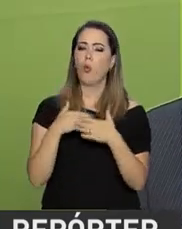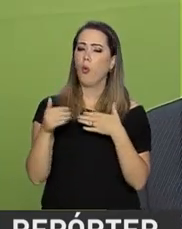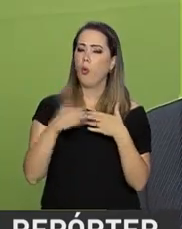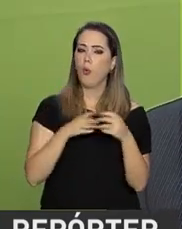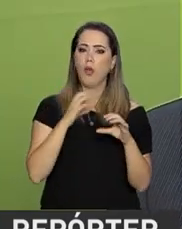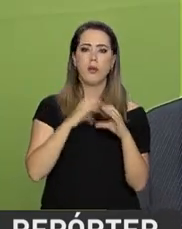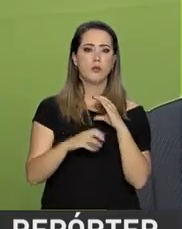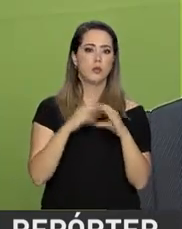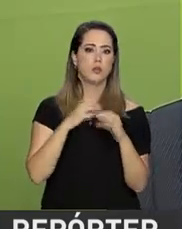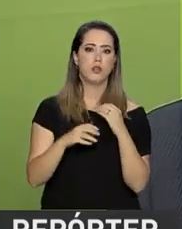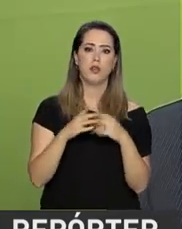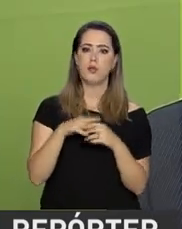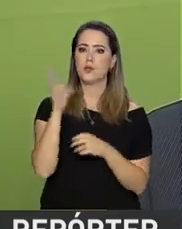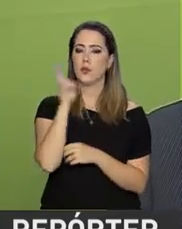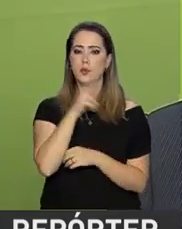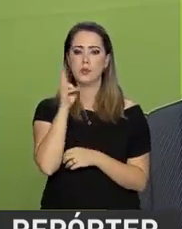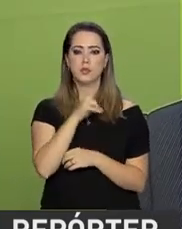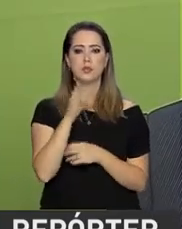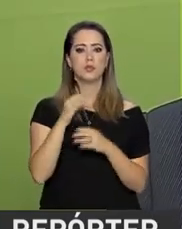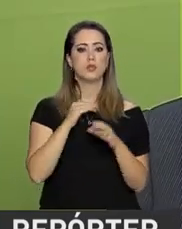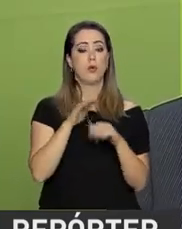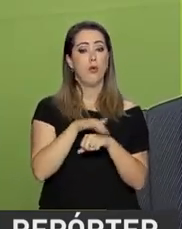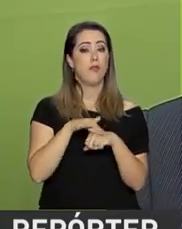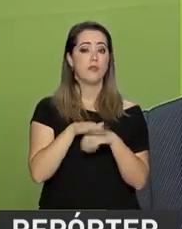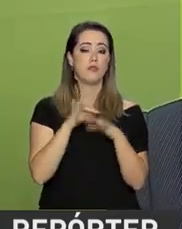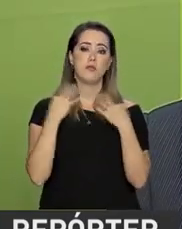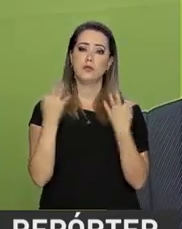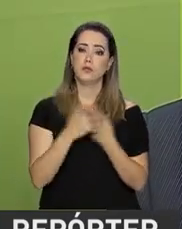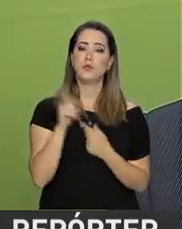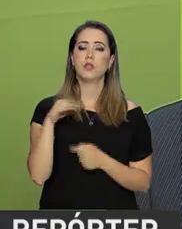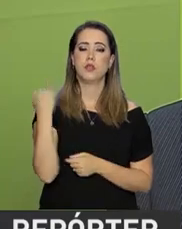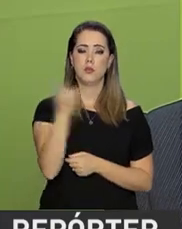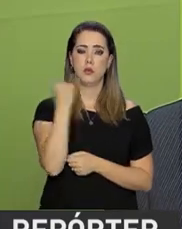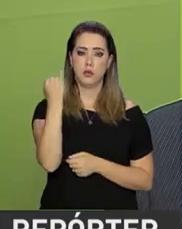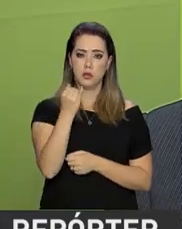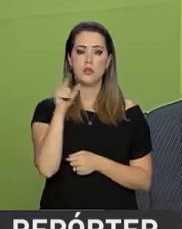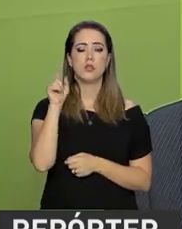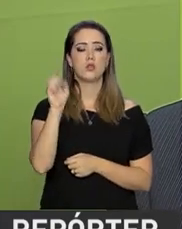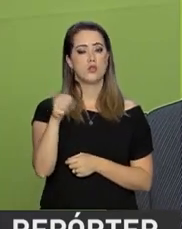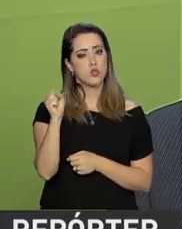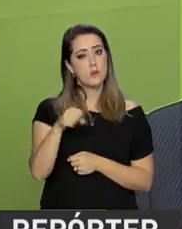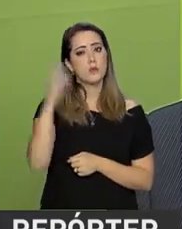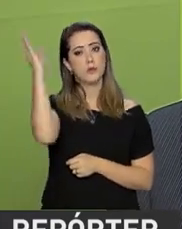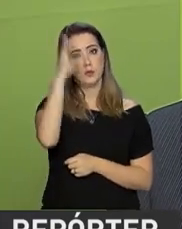de emergência ou para conversar com algum familiar. Então, eles são muito importantes ainda para essas comunidades.